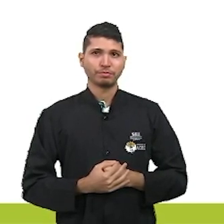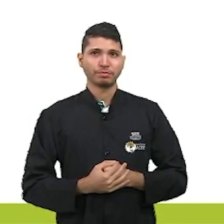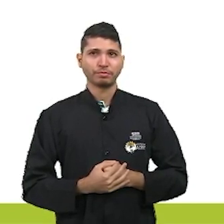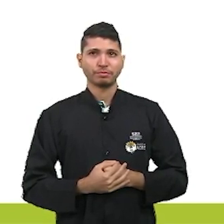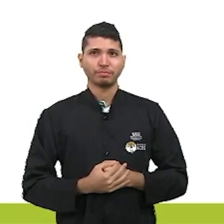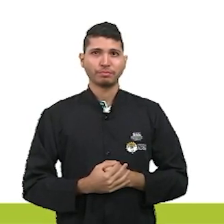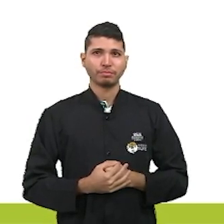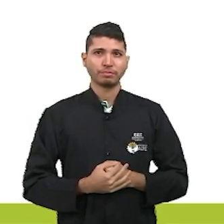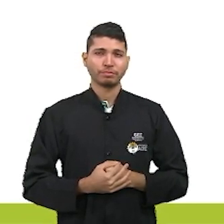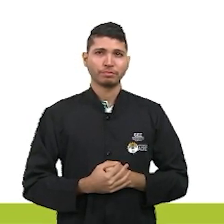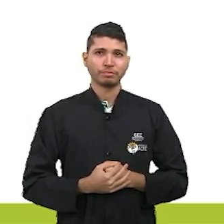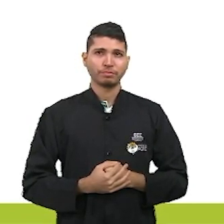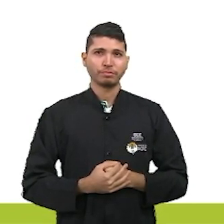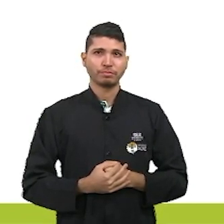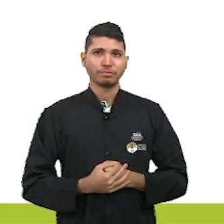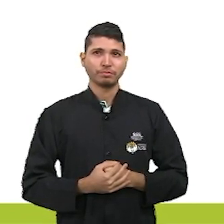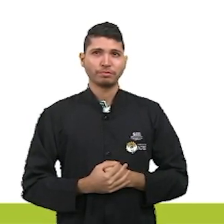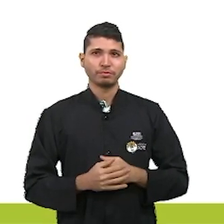contagem, 24,